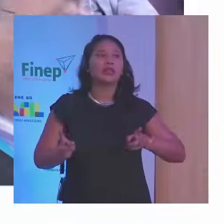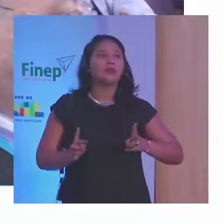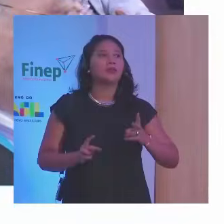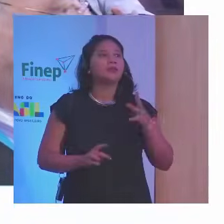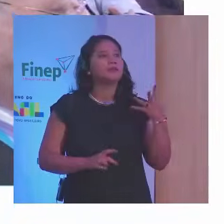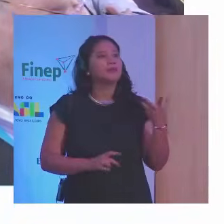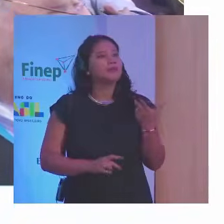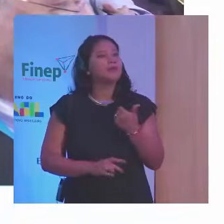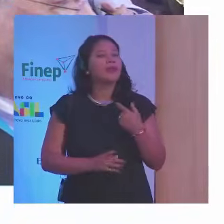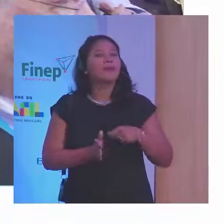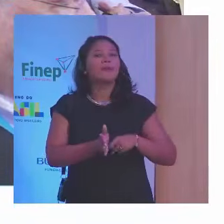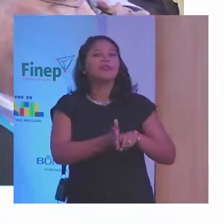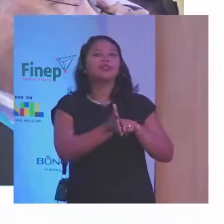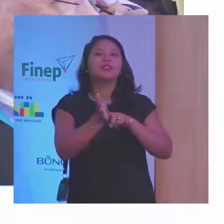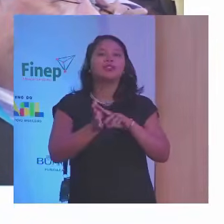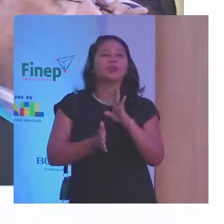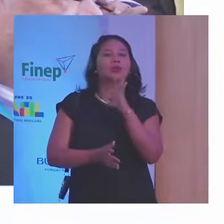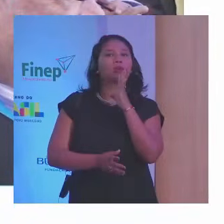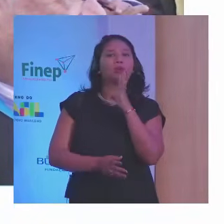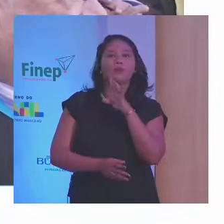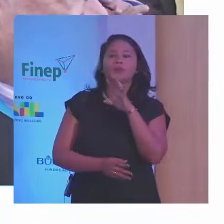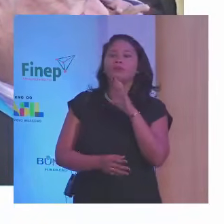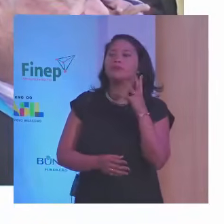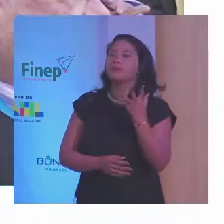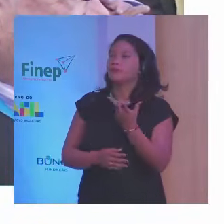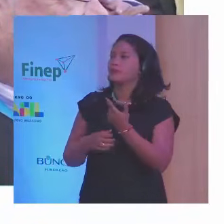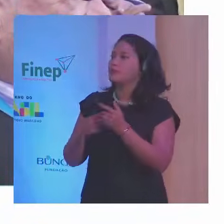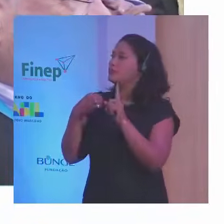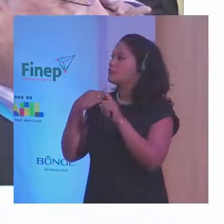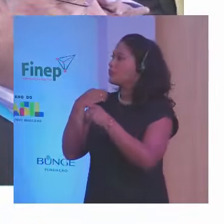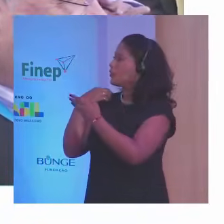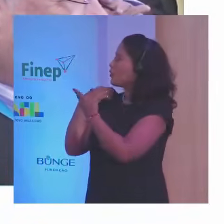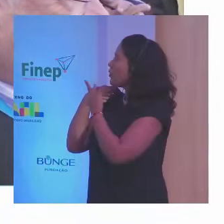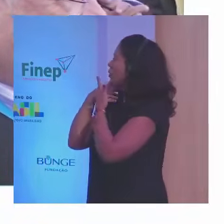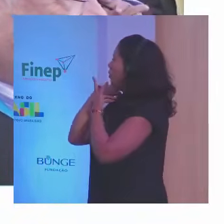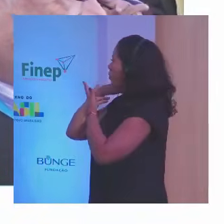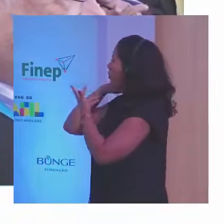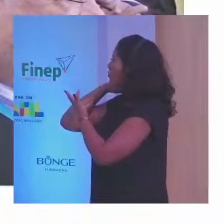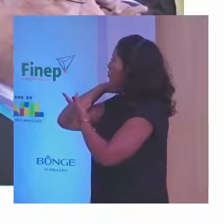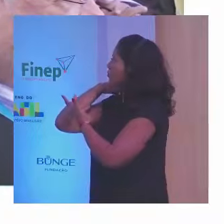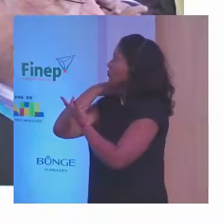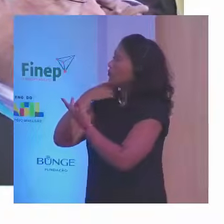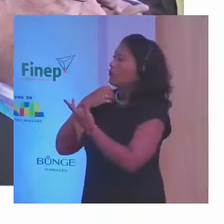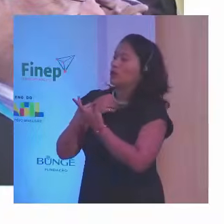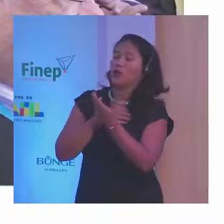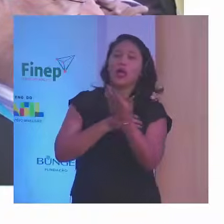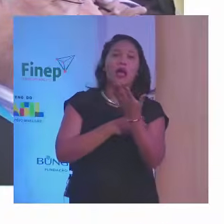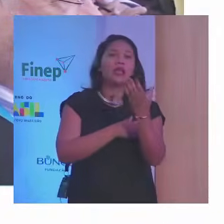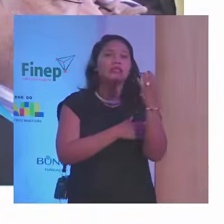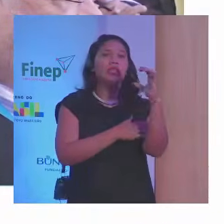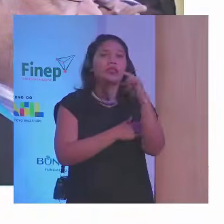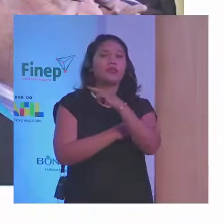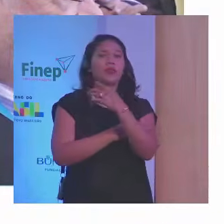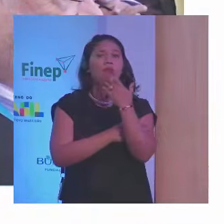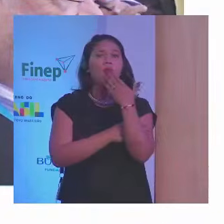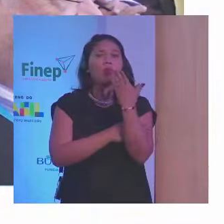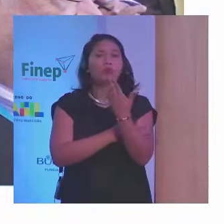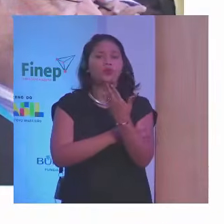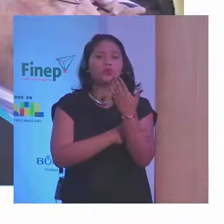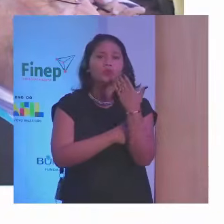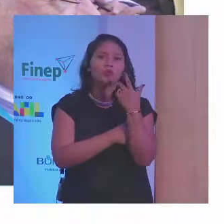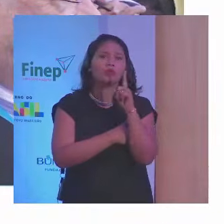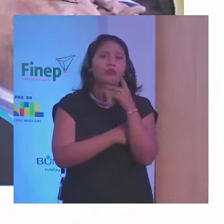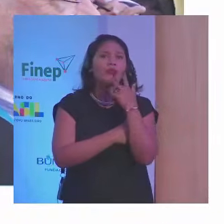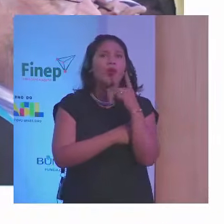então fazer pesquisa para conhecer é maravilhoso, que nem você falou. A ciência, por exemplo, você mostrou qual que seria